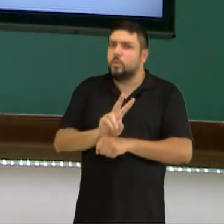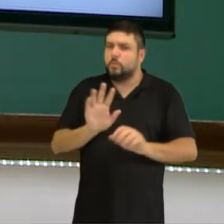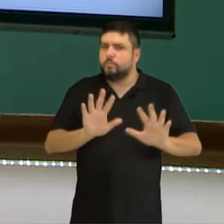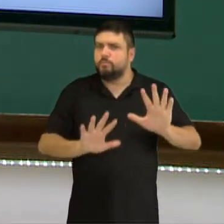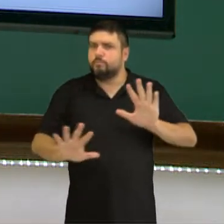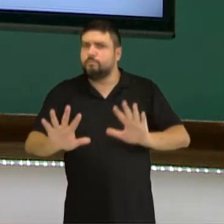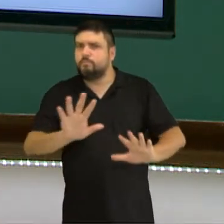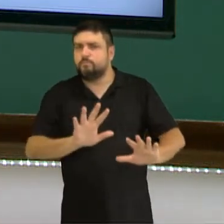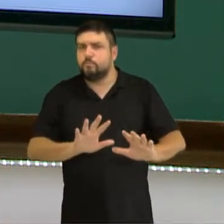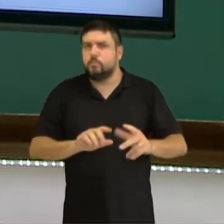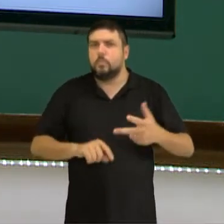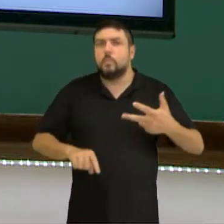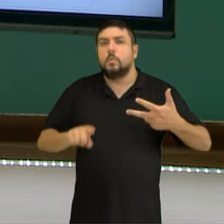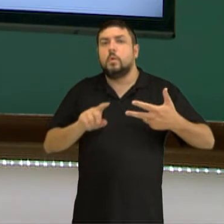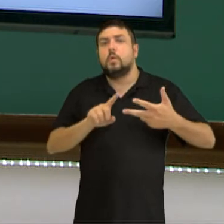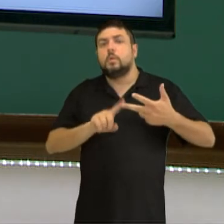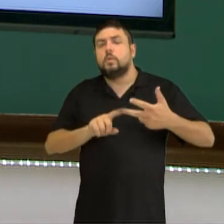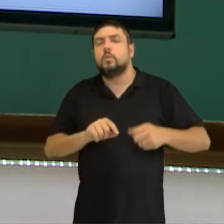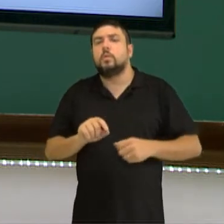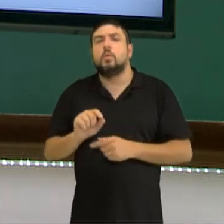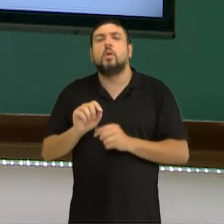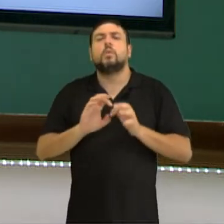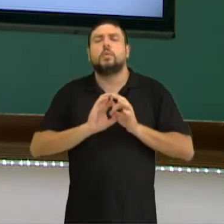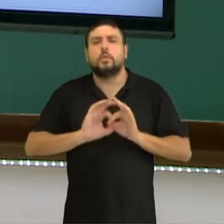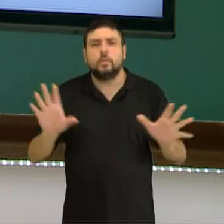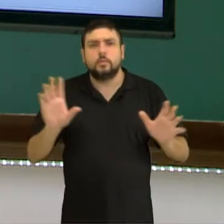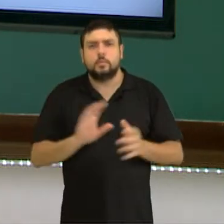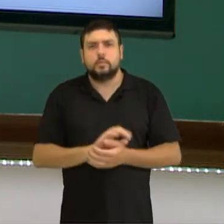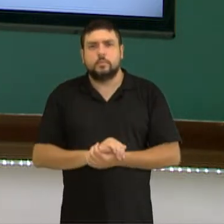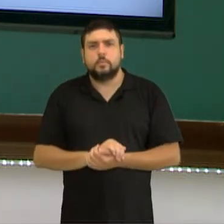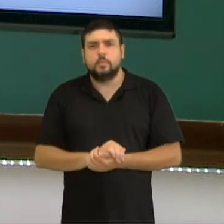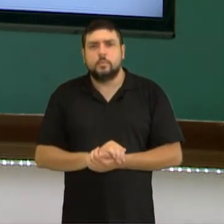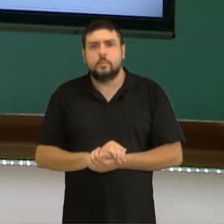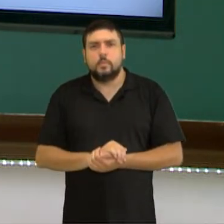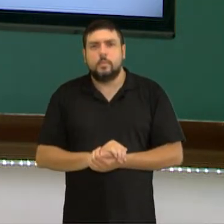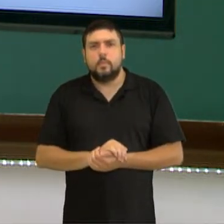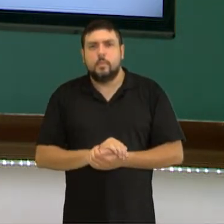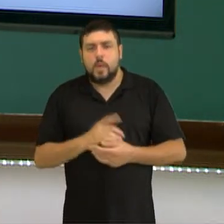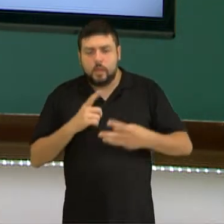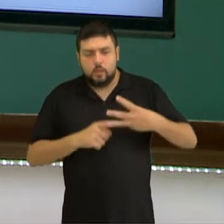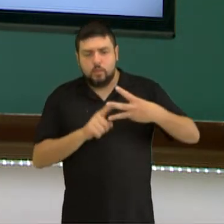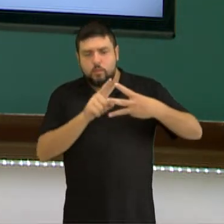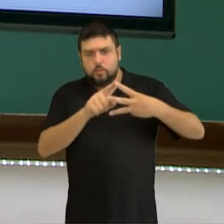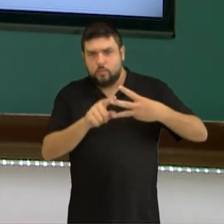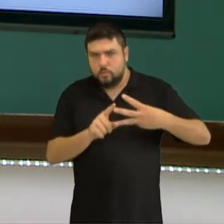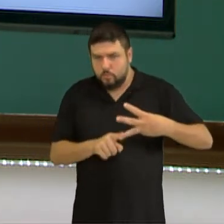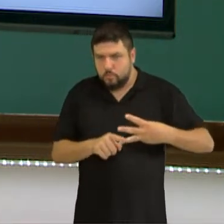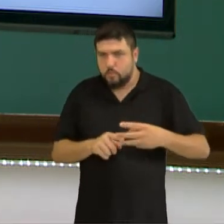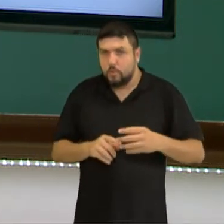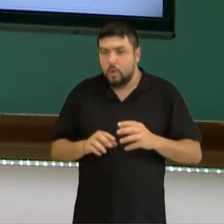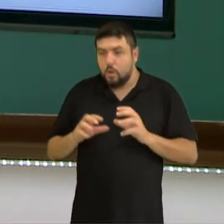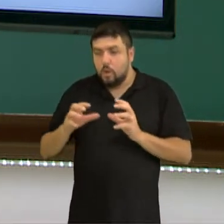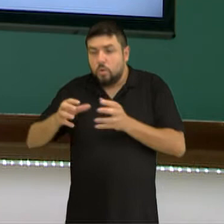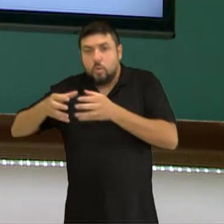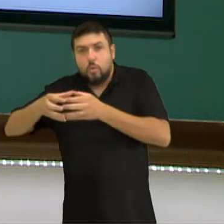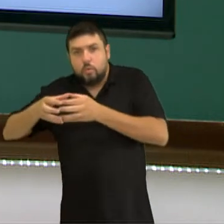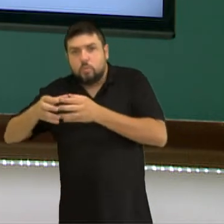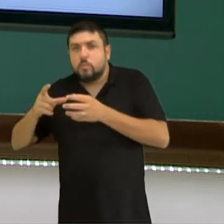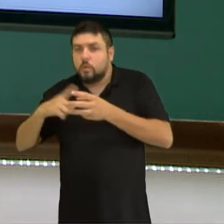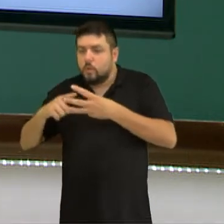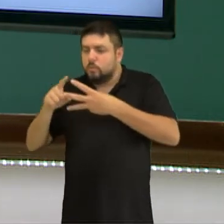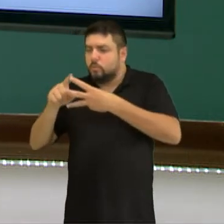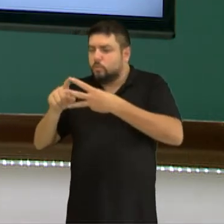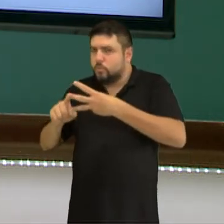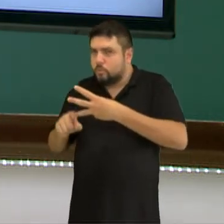e o que é totalmente permitido. Então, cada grupo, na sua moral, define isso.